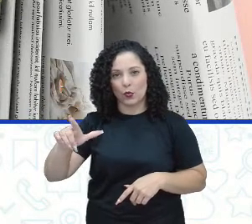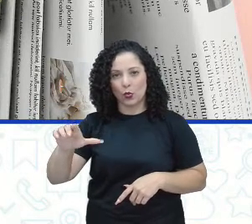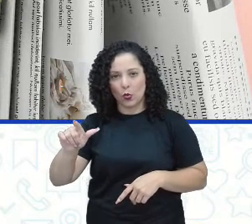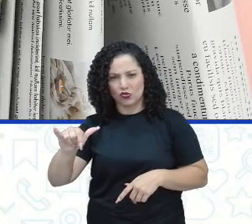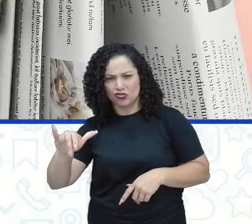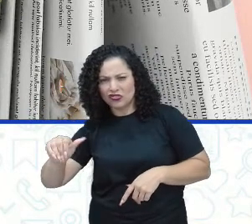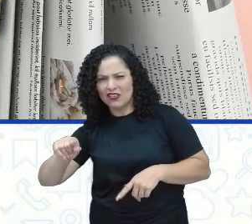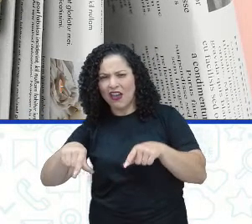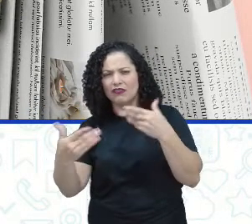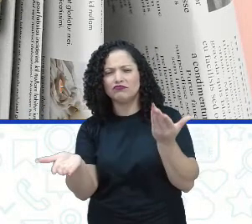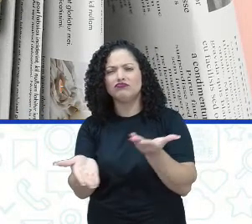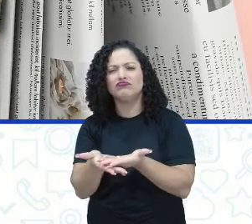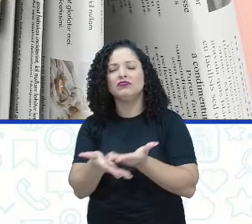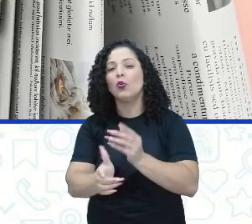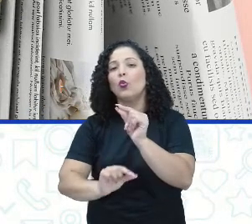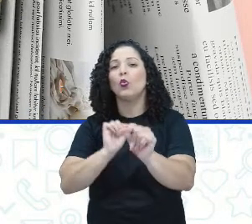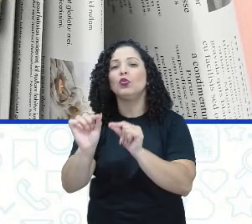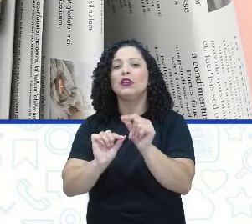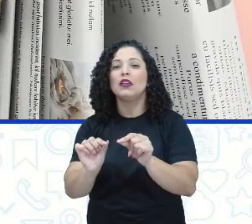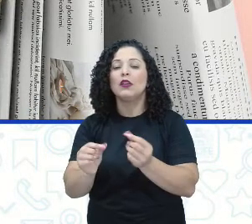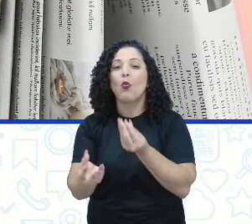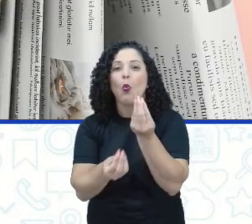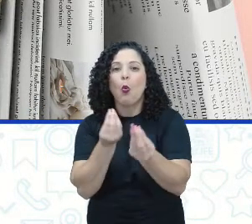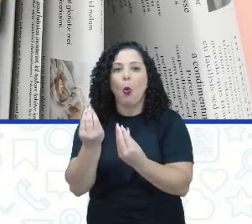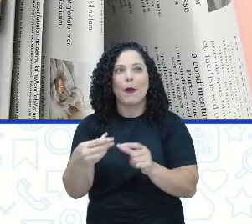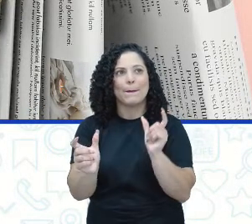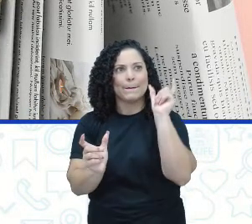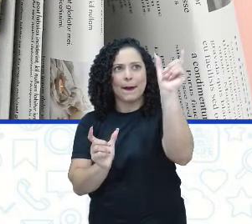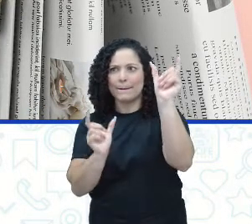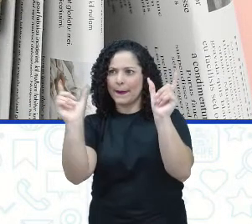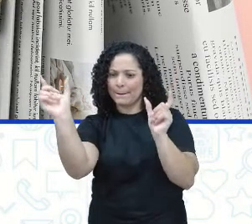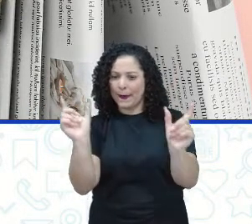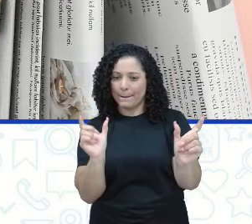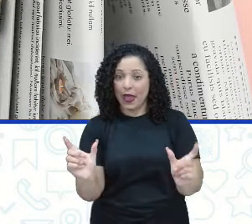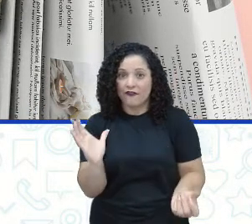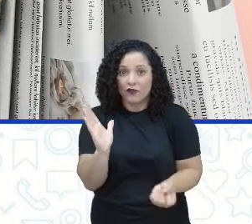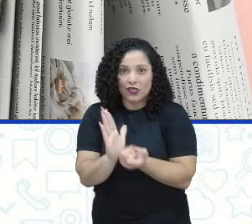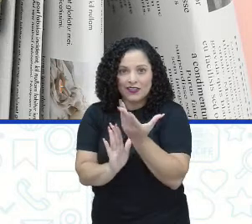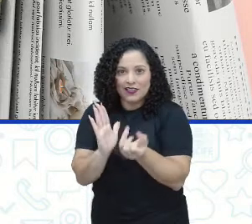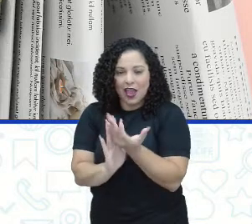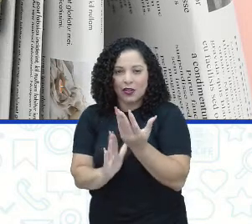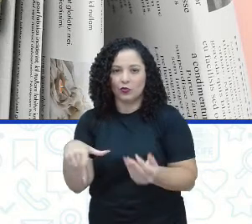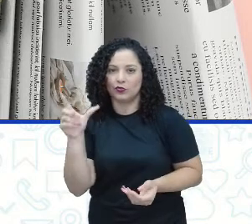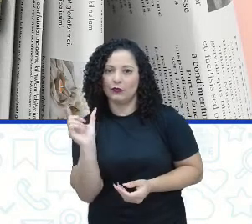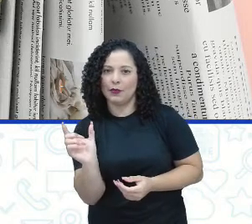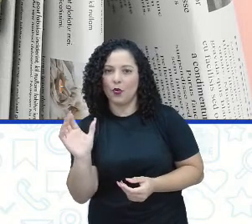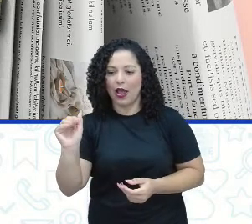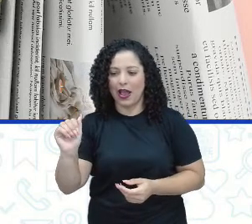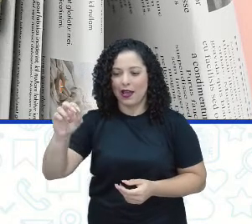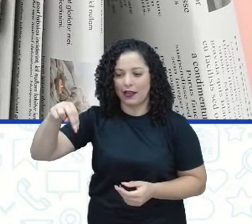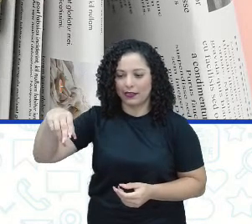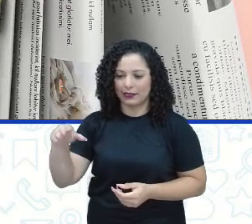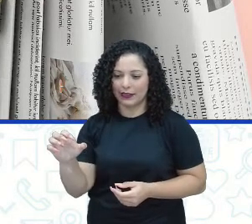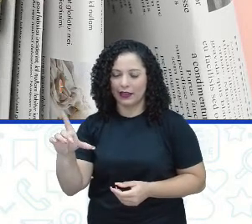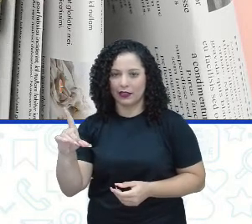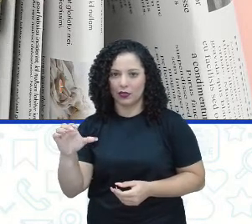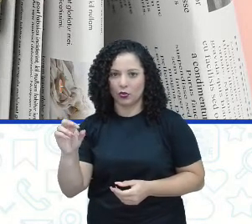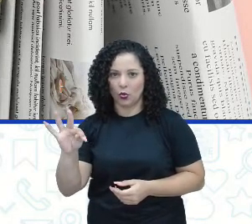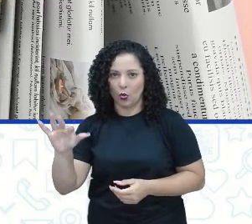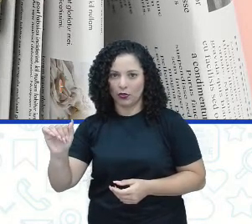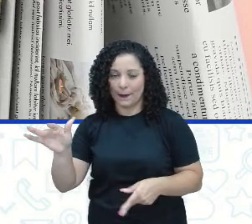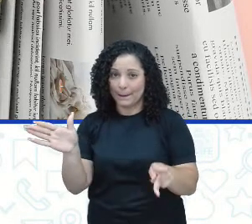o surgimento, né, de onde vieram as palavras. Do termo anedota vem do francês anedota, que